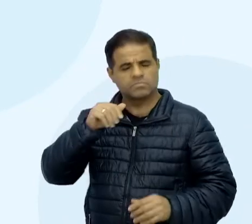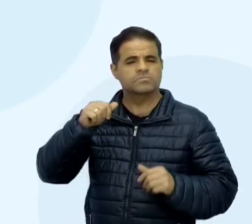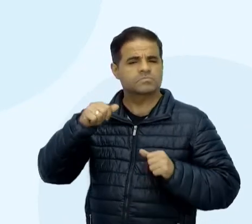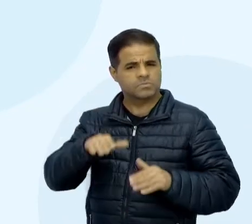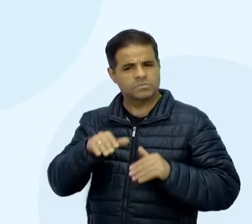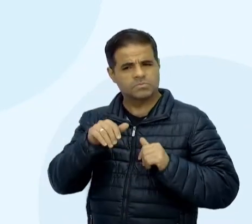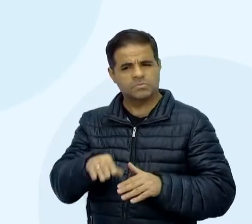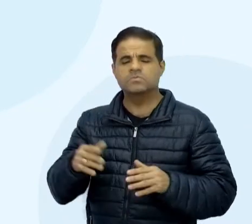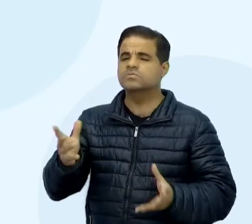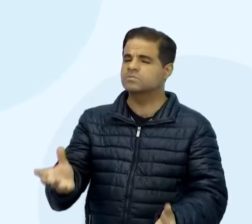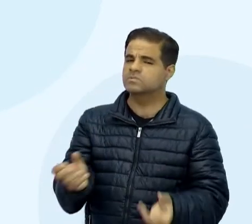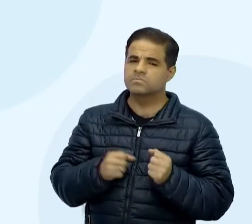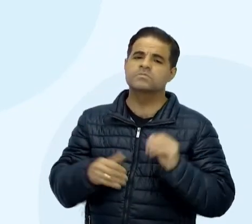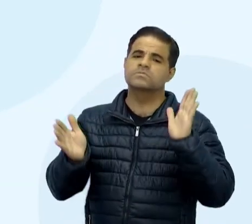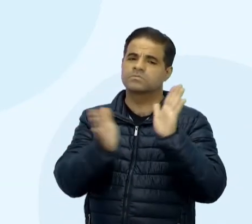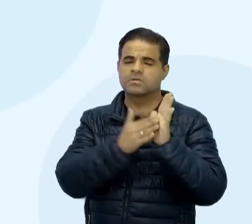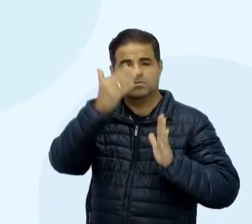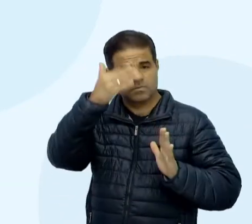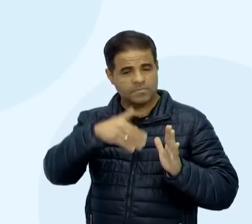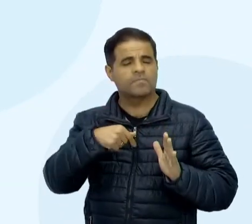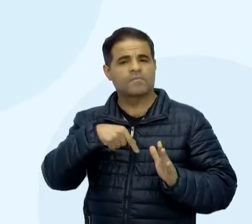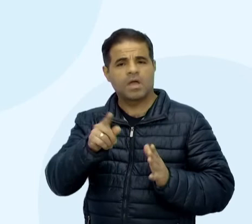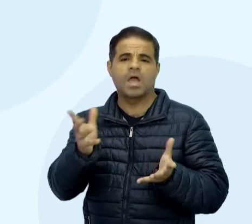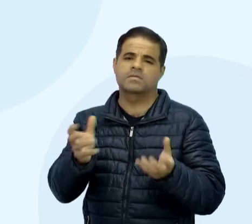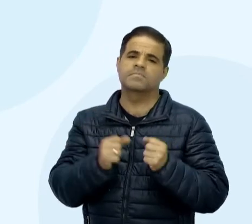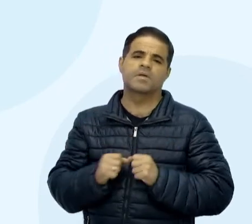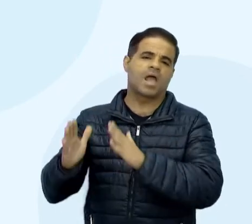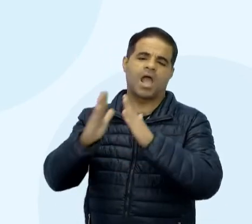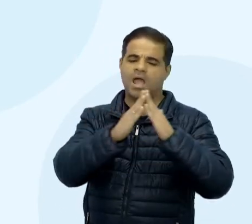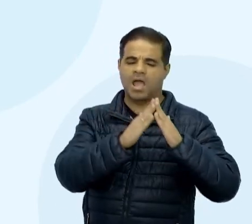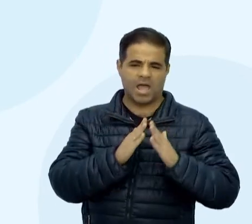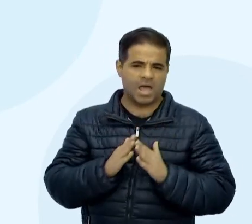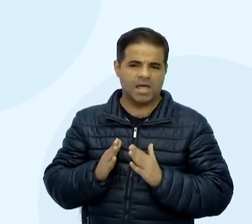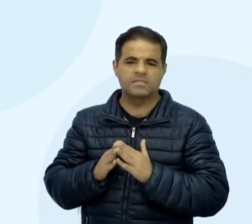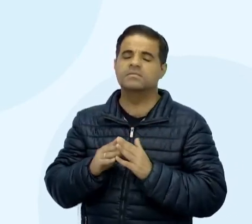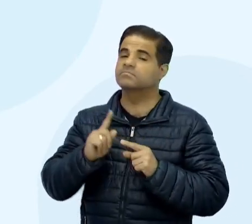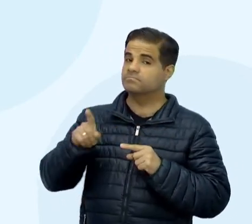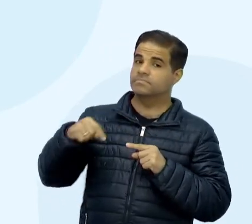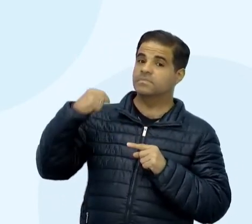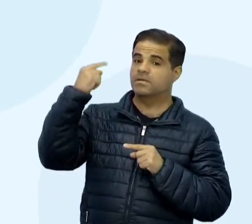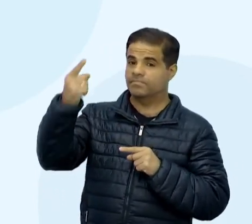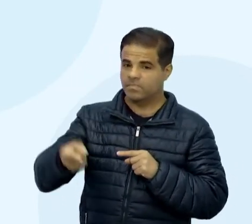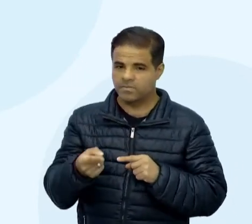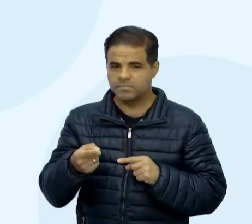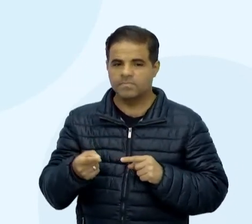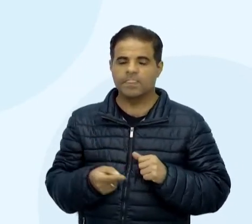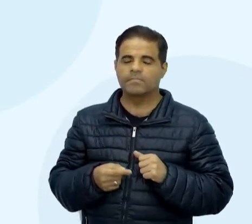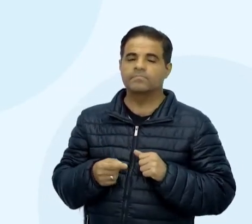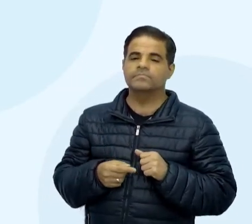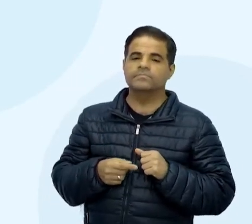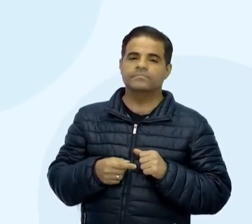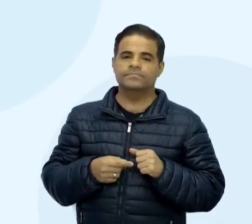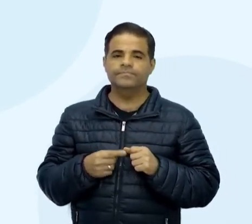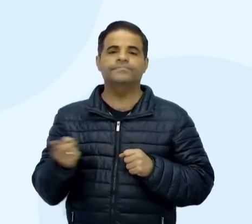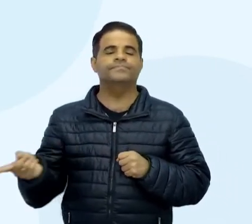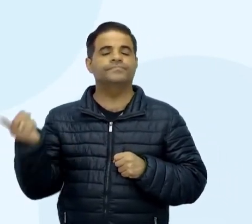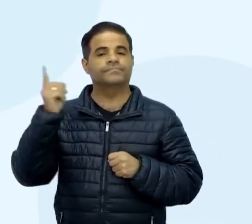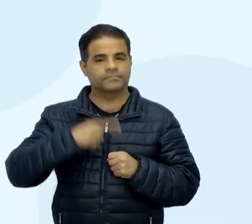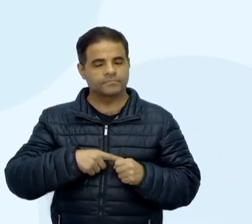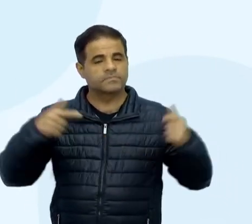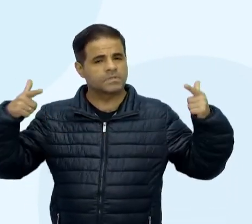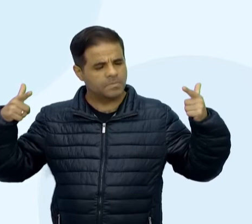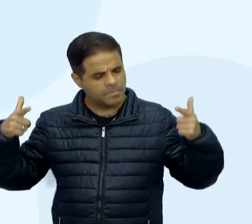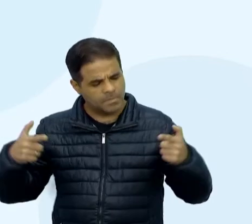Janeiro receberam a promessa de que eles iam receber casas, tá, depois que eles voltassem da